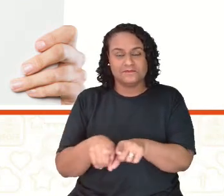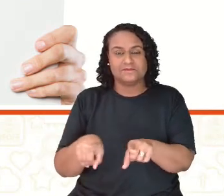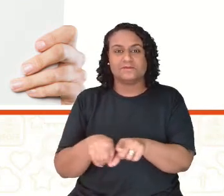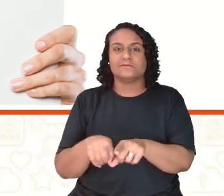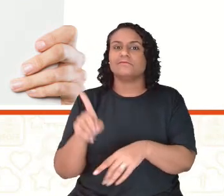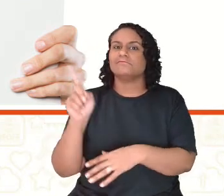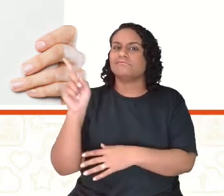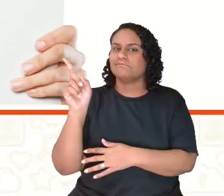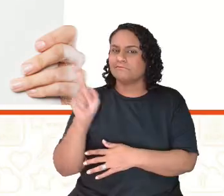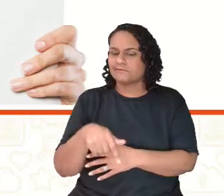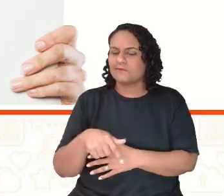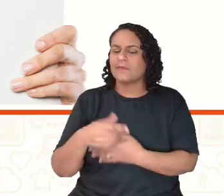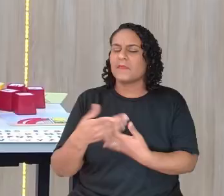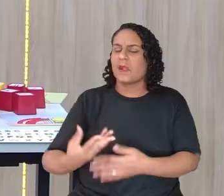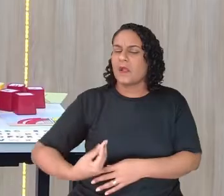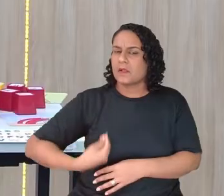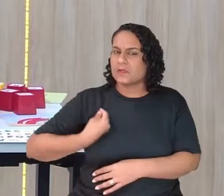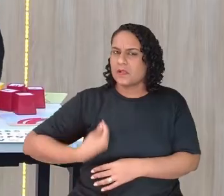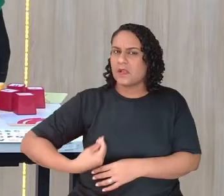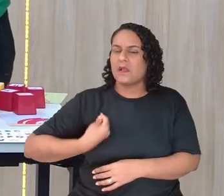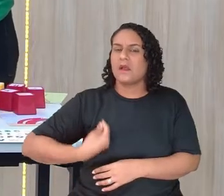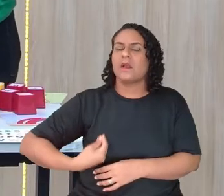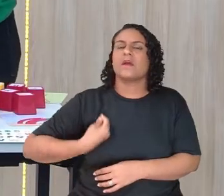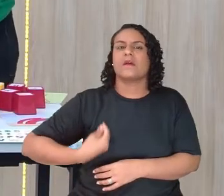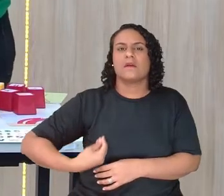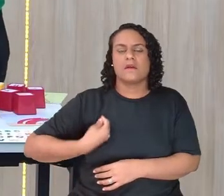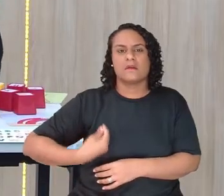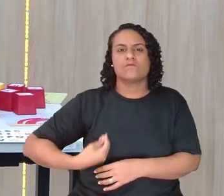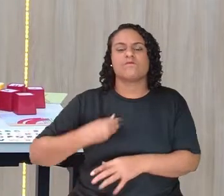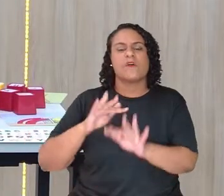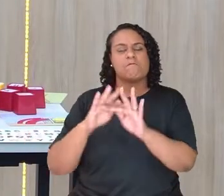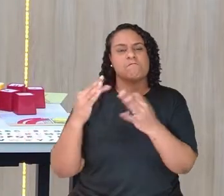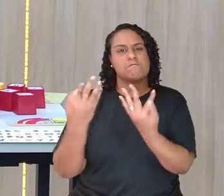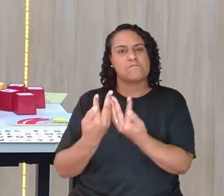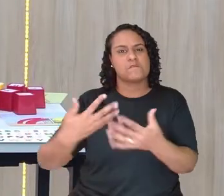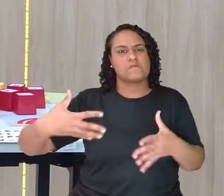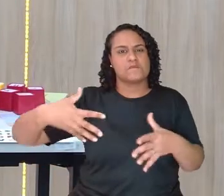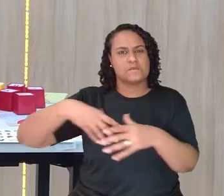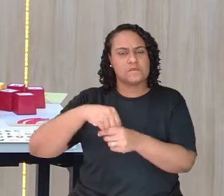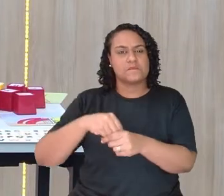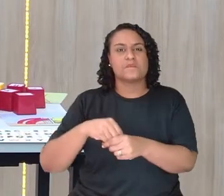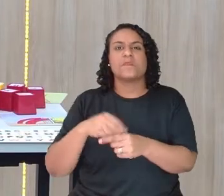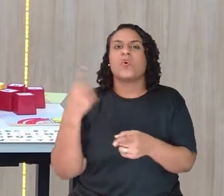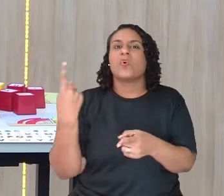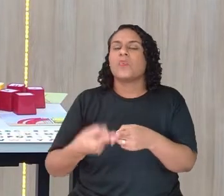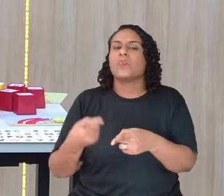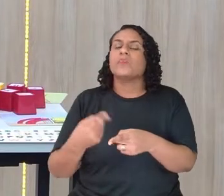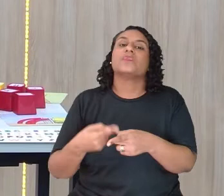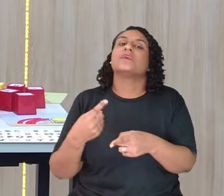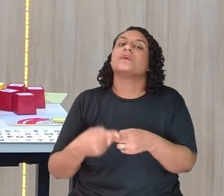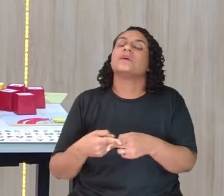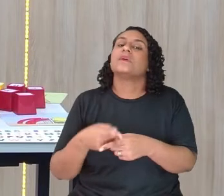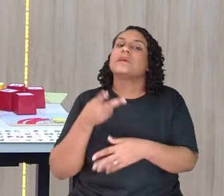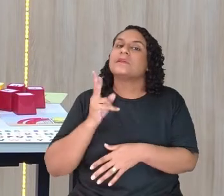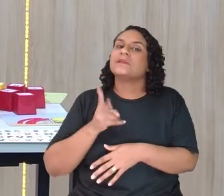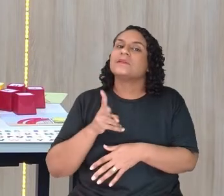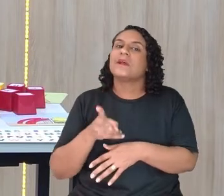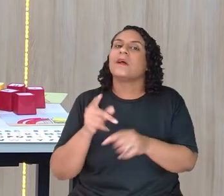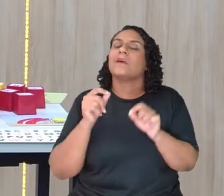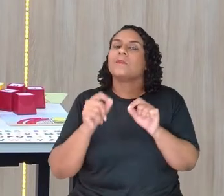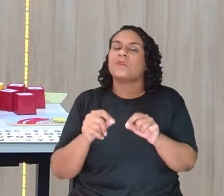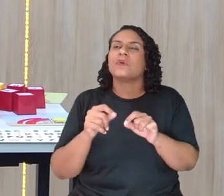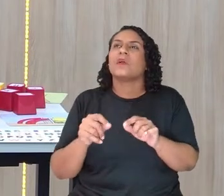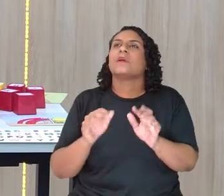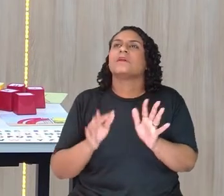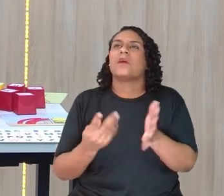é algo que está sempre presente na família, porque está sempre passando nos finais